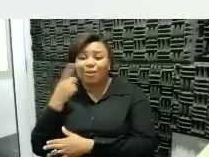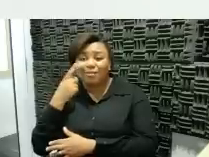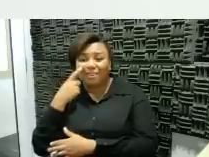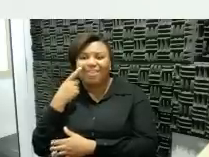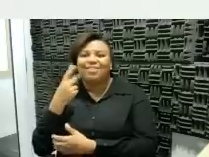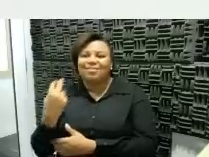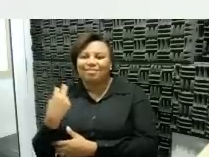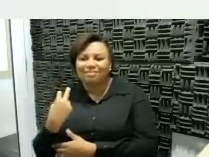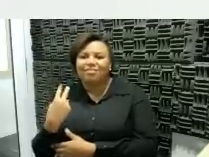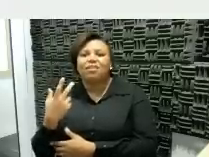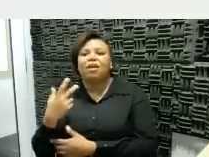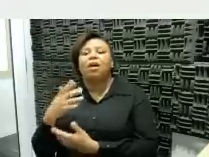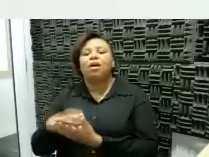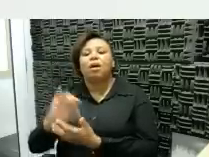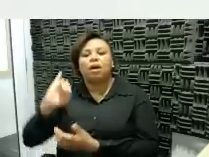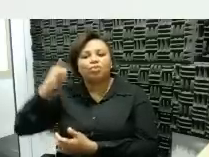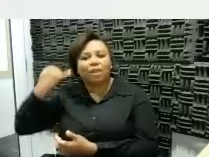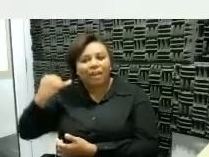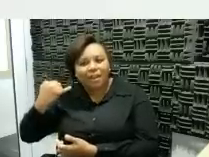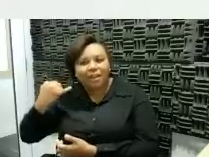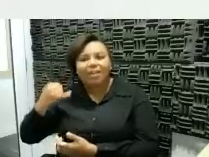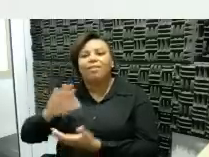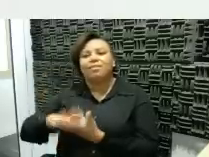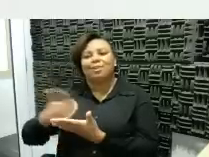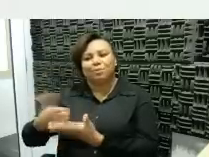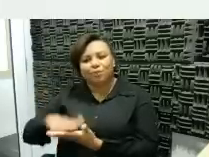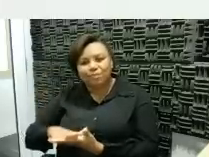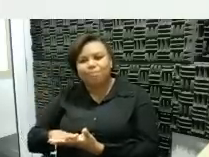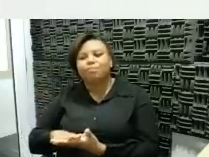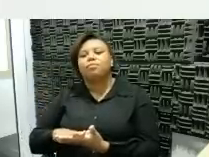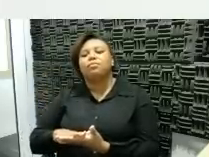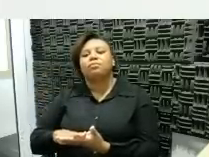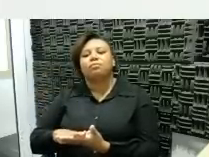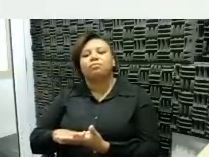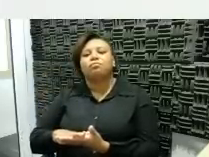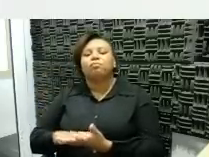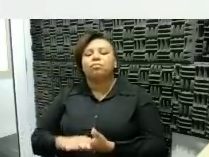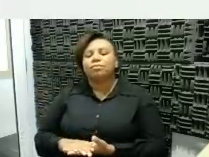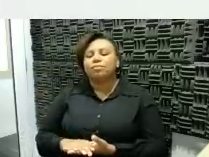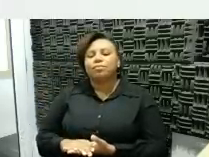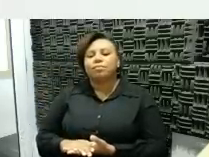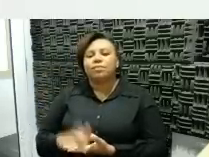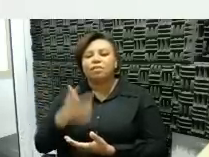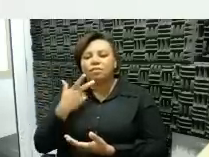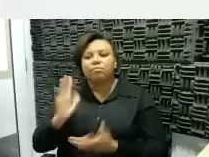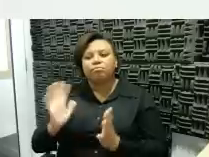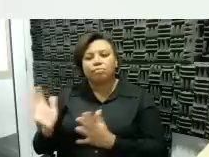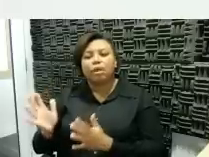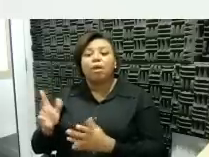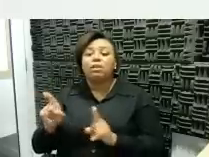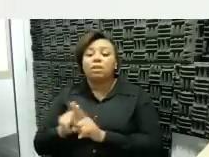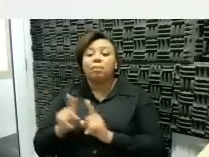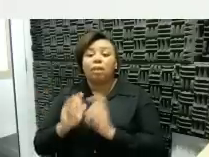Juliana ã aqui a nossa tradutora de libras falando a nossa aula e as atitudinais são aquelas que o